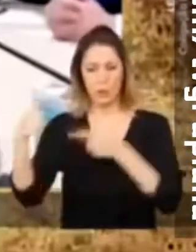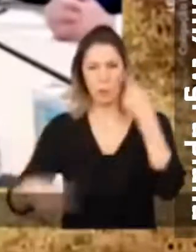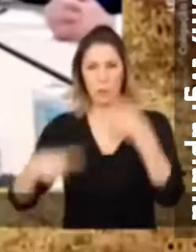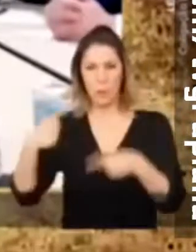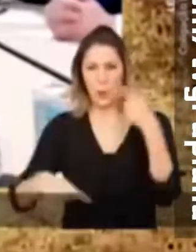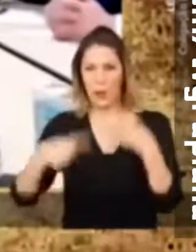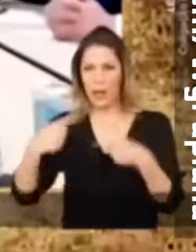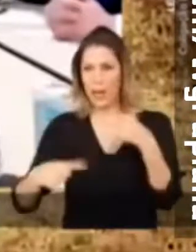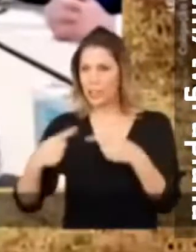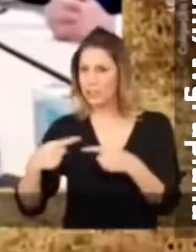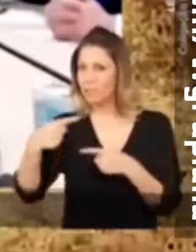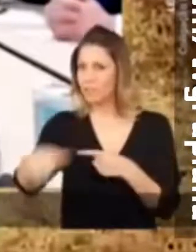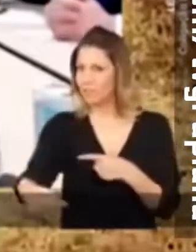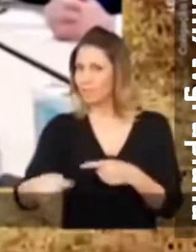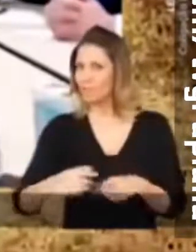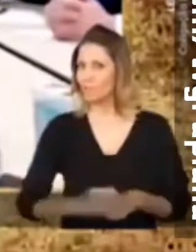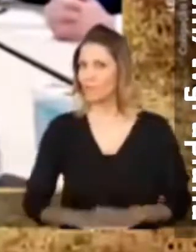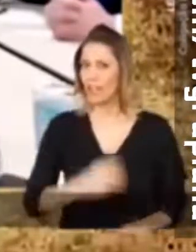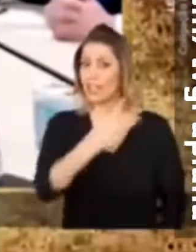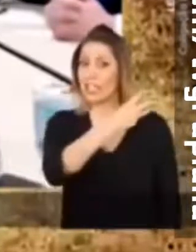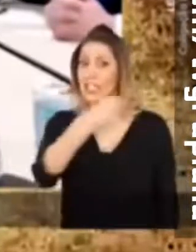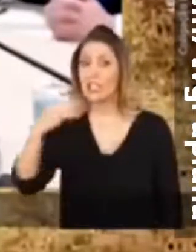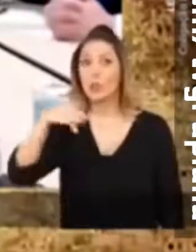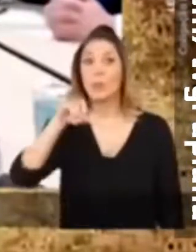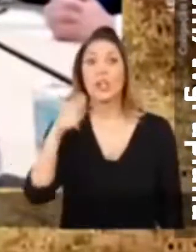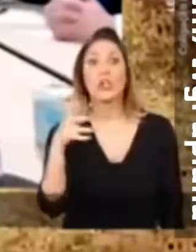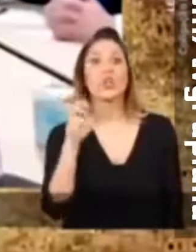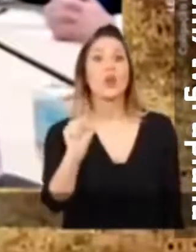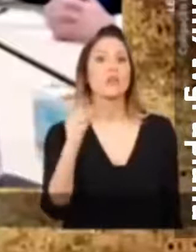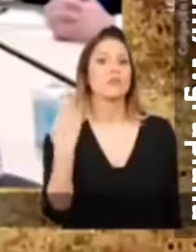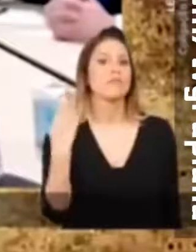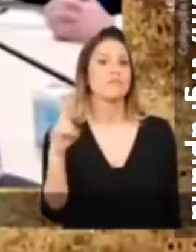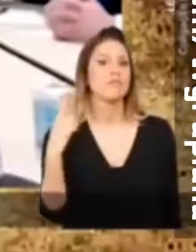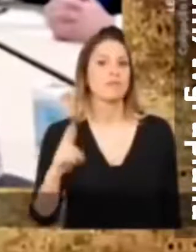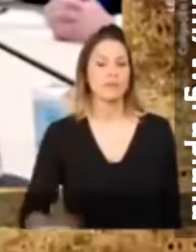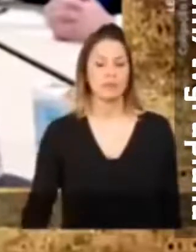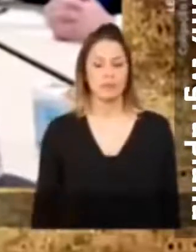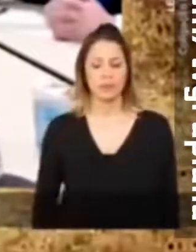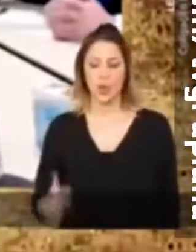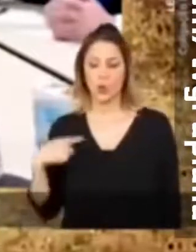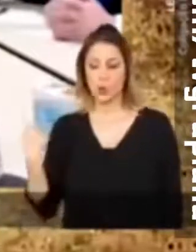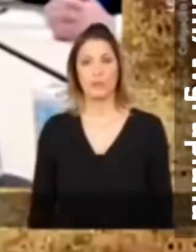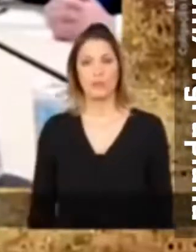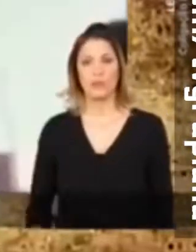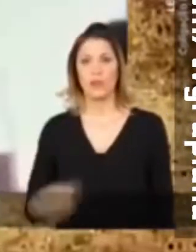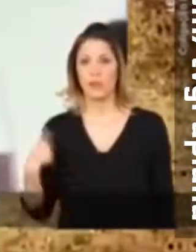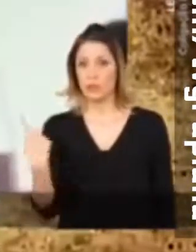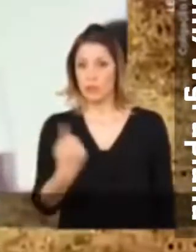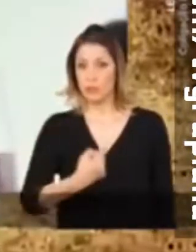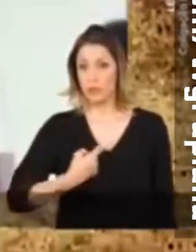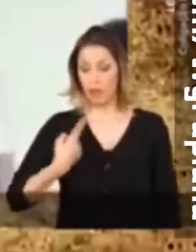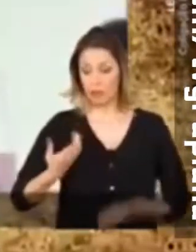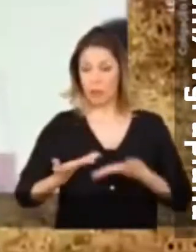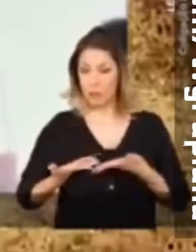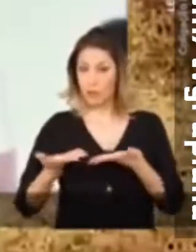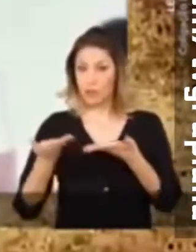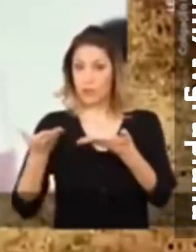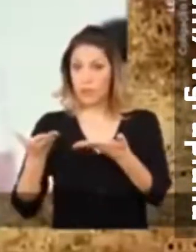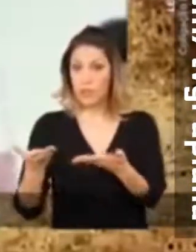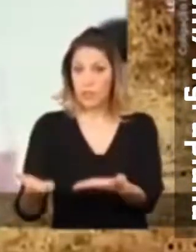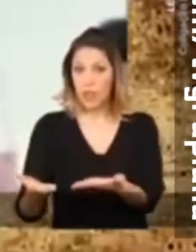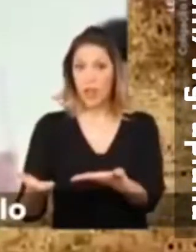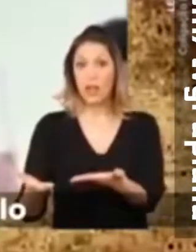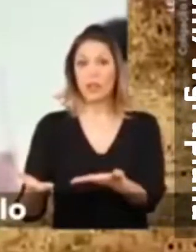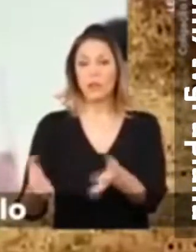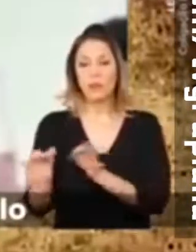tinha à disposição dele, para o próximo período, para ele fazer as atividades políticas dele, 300 milhões de reais. Nós fomos convidados, o